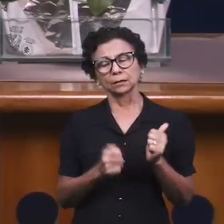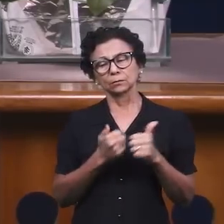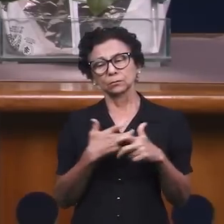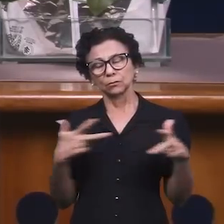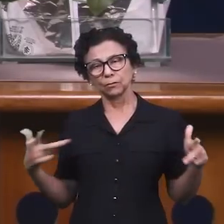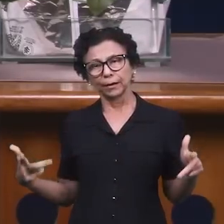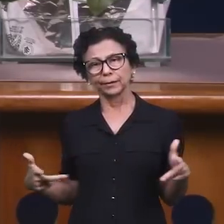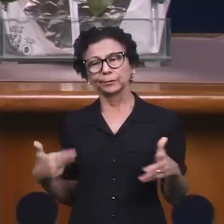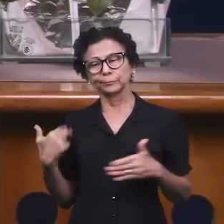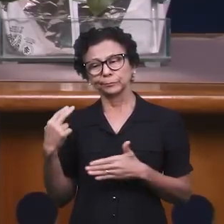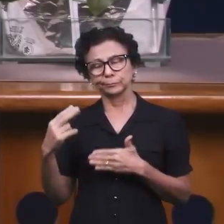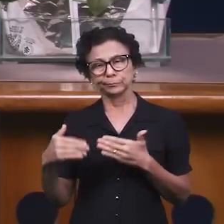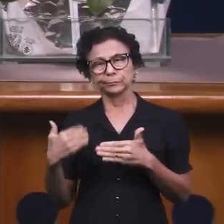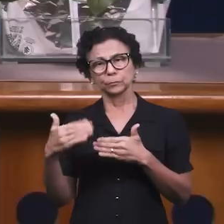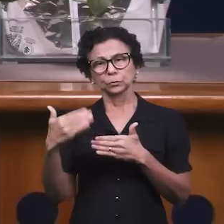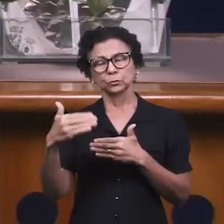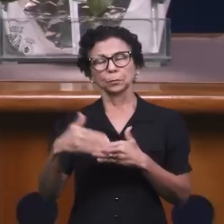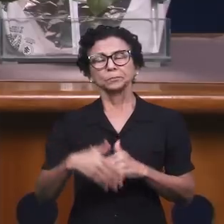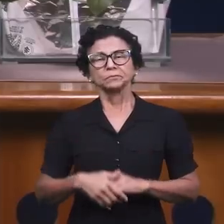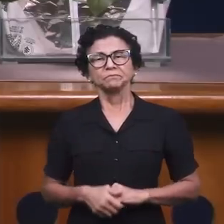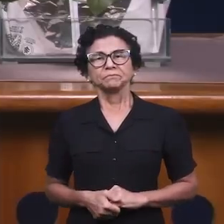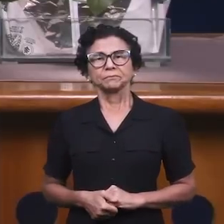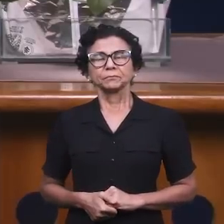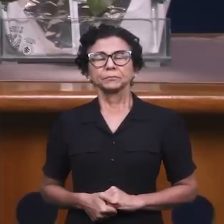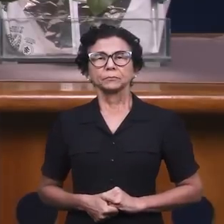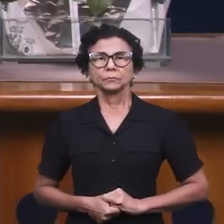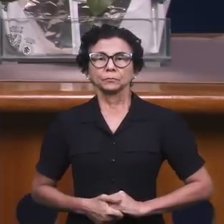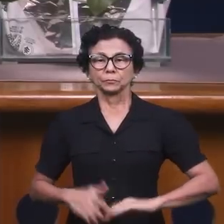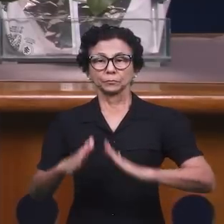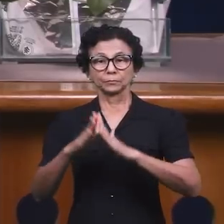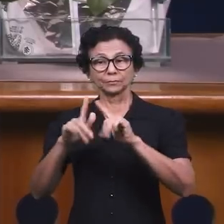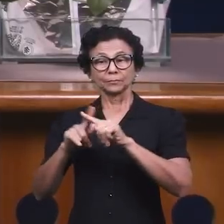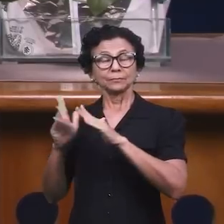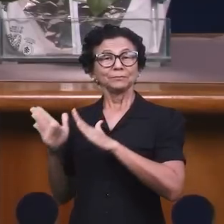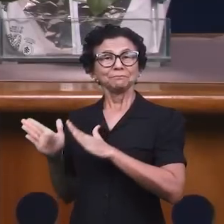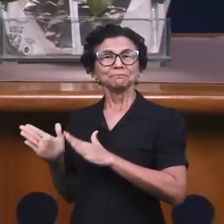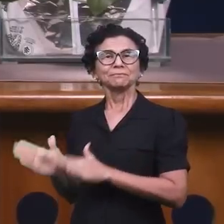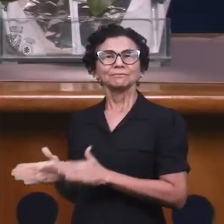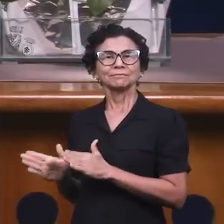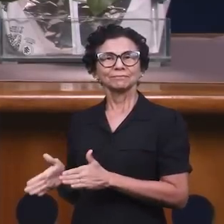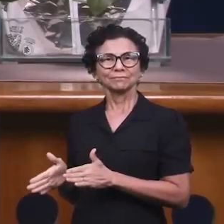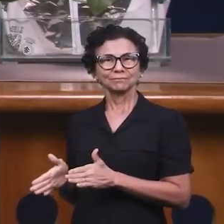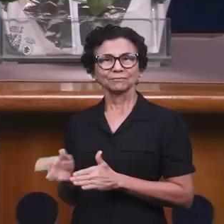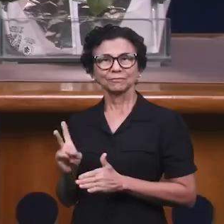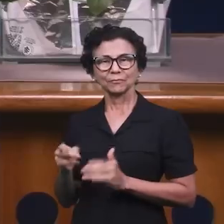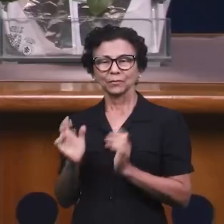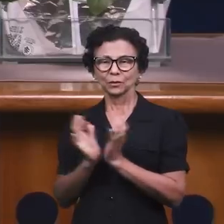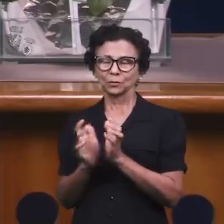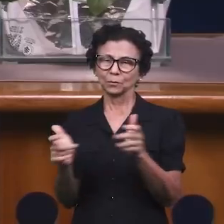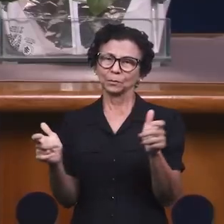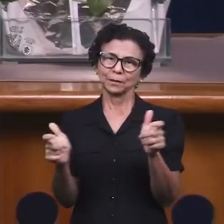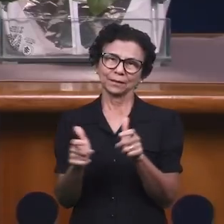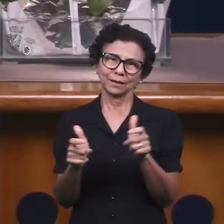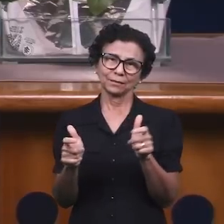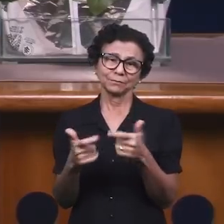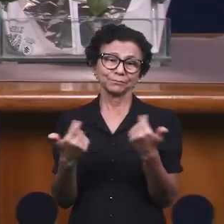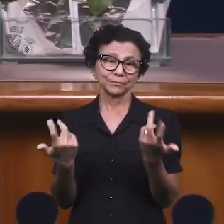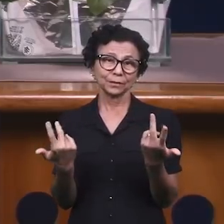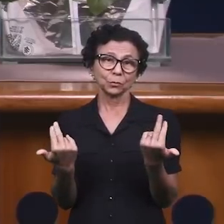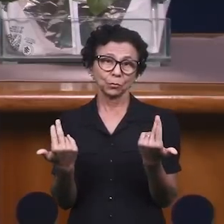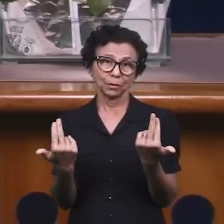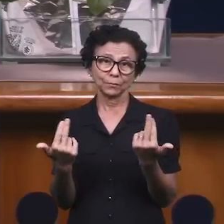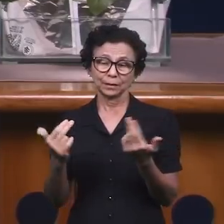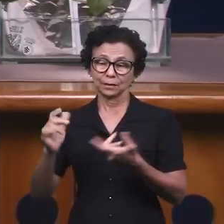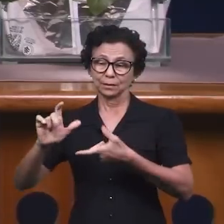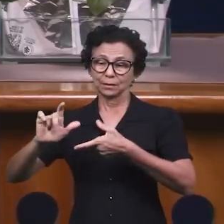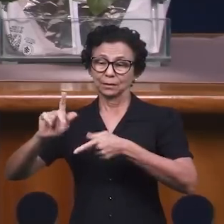coisa é importante, que a igreja fiel, que sempre foi um grupo muito pequeno, como Israel, né? Jacó,